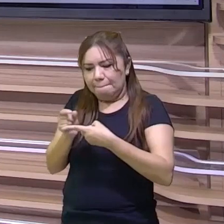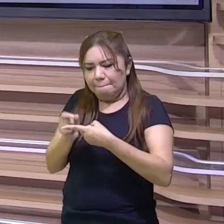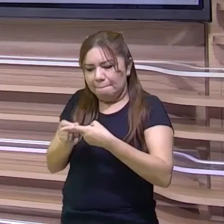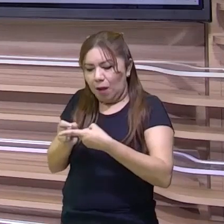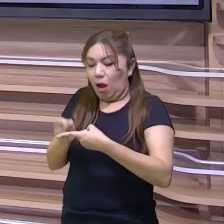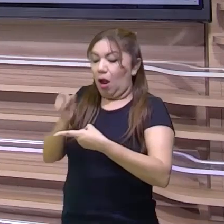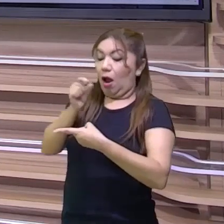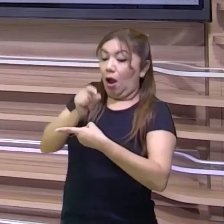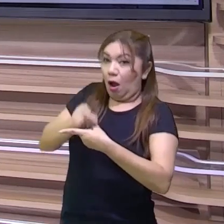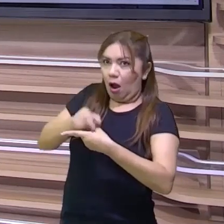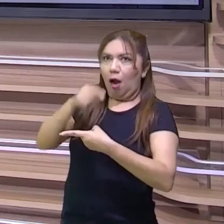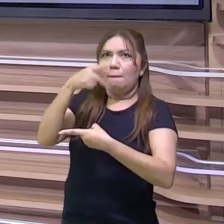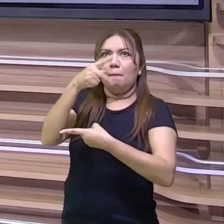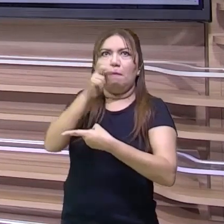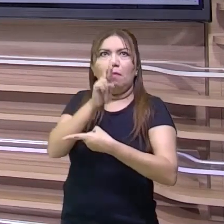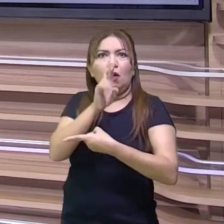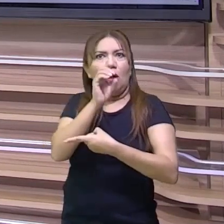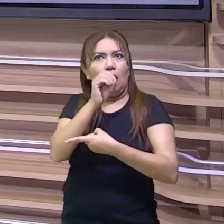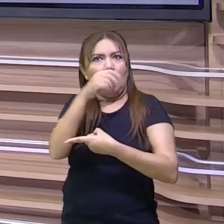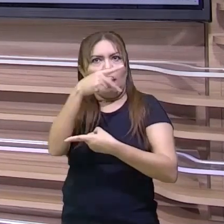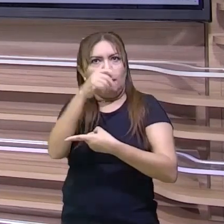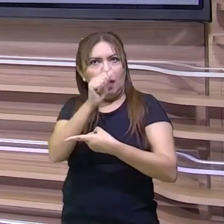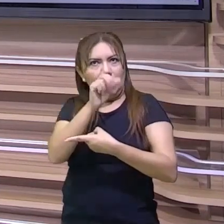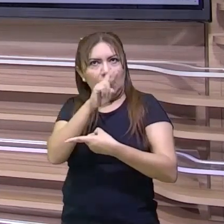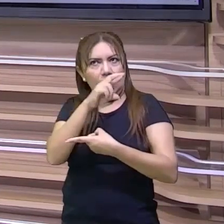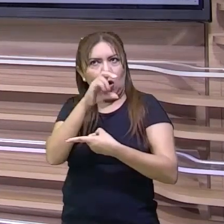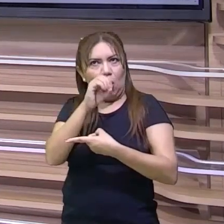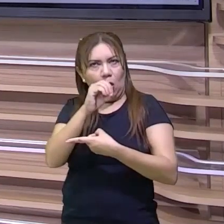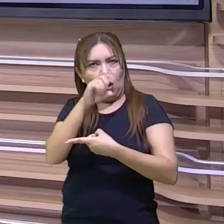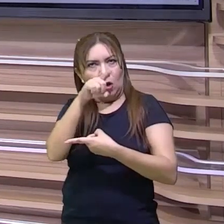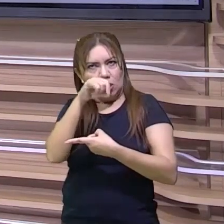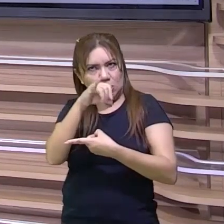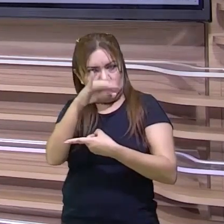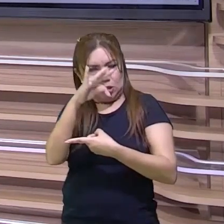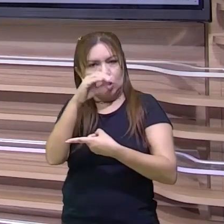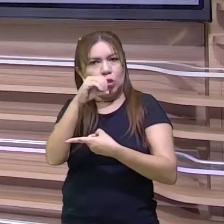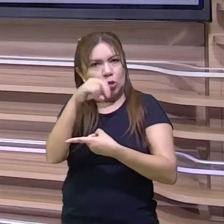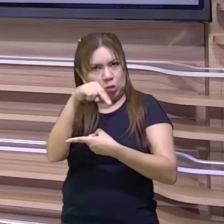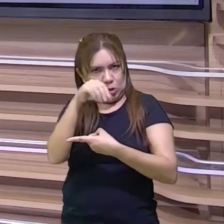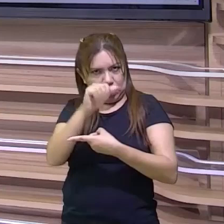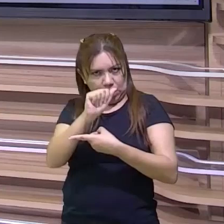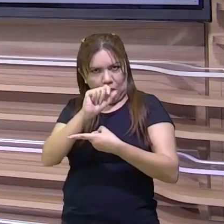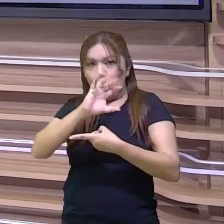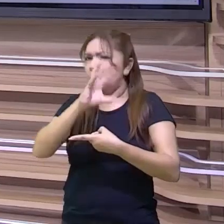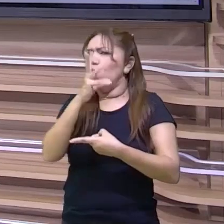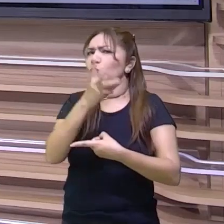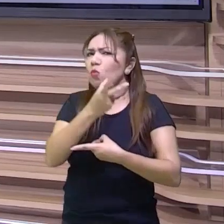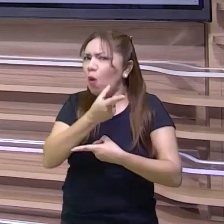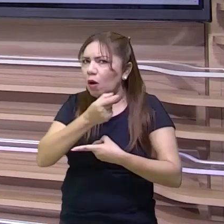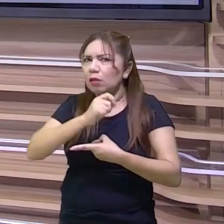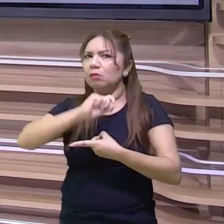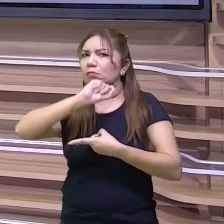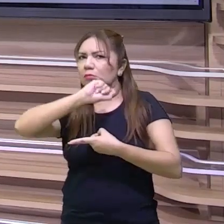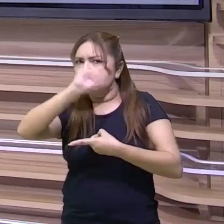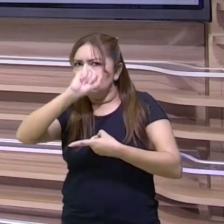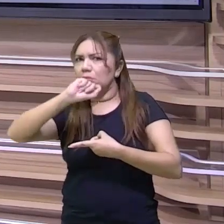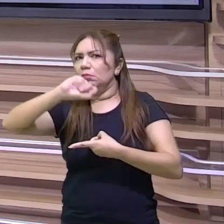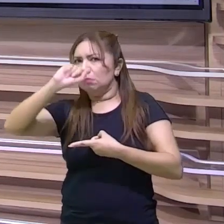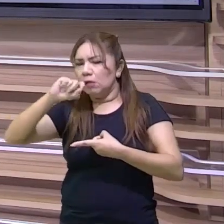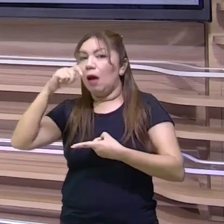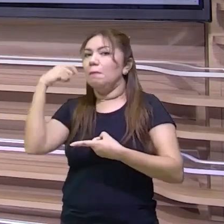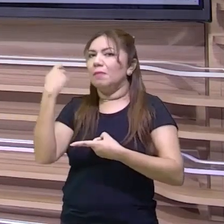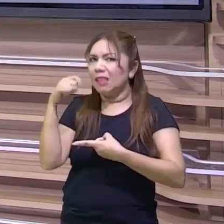diz o seguinte na regra, todos deverão ser acentuados. Ou seja, se a sílaba tônica estiver lá e for